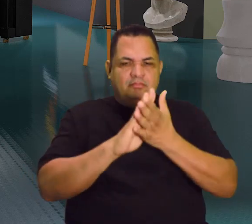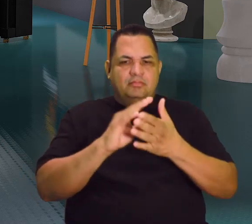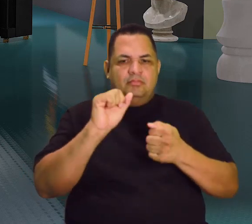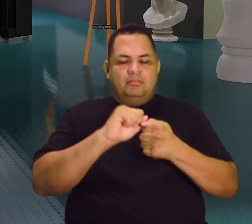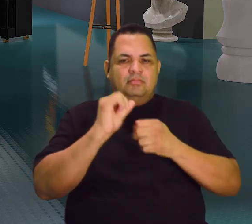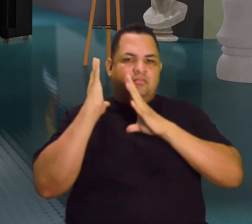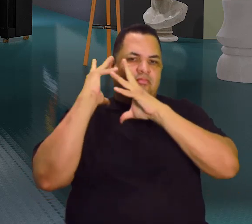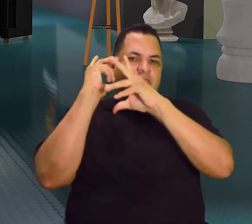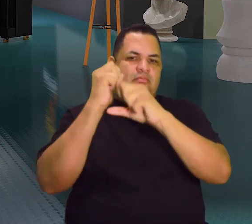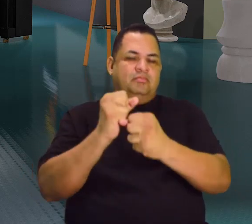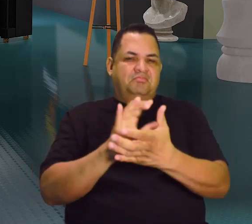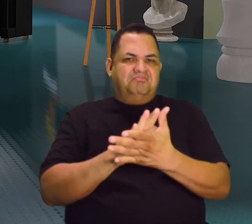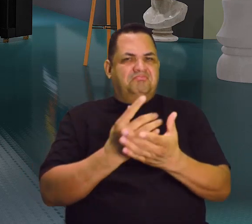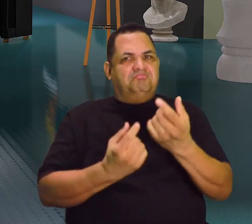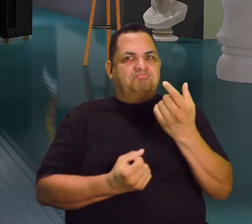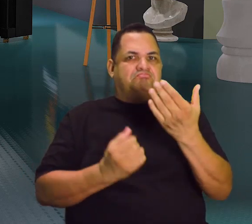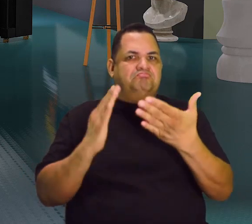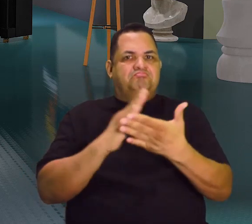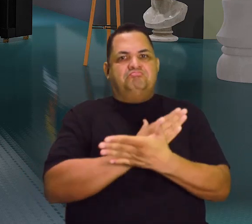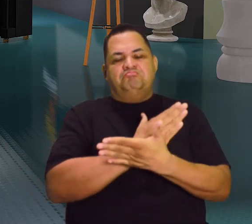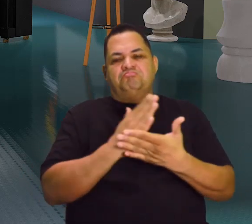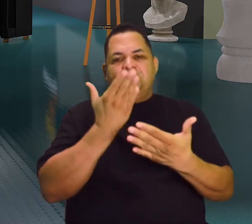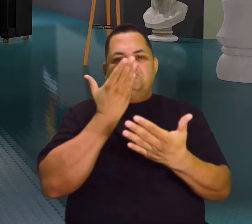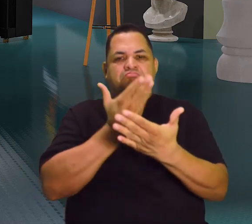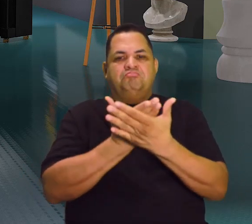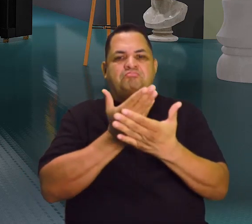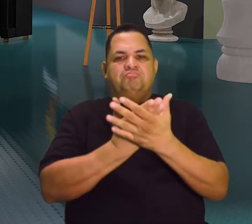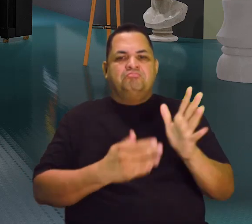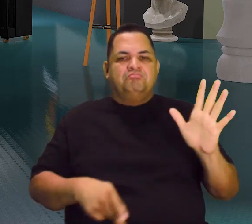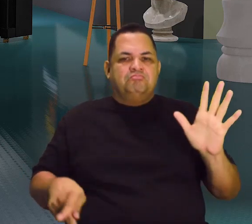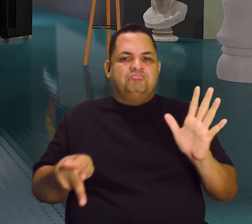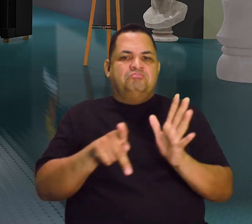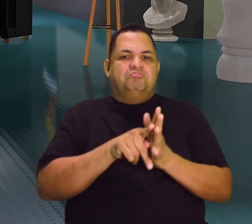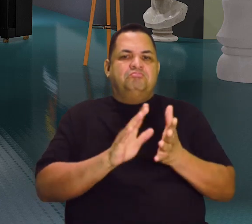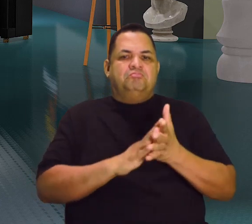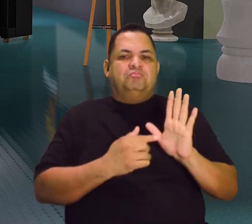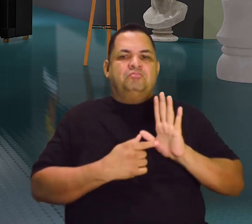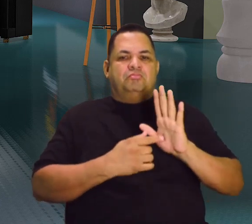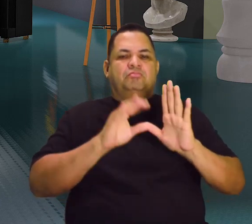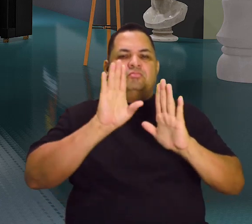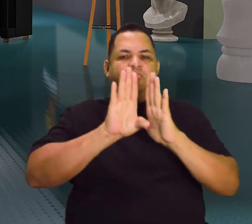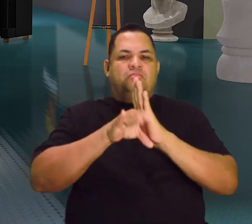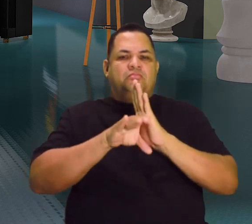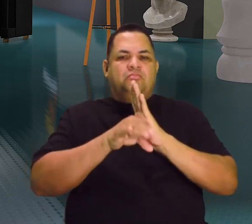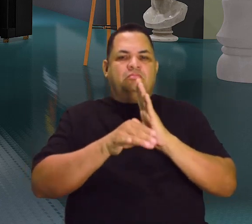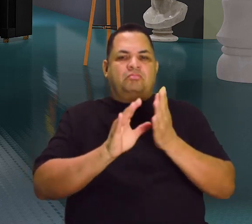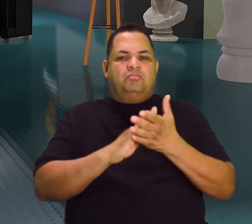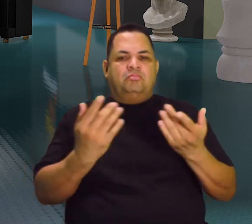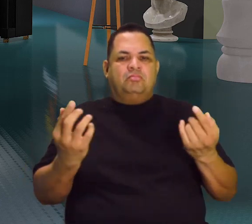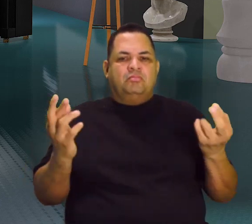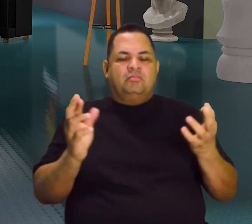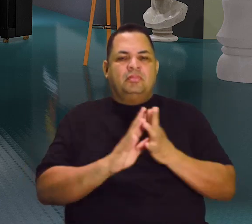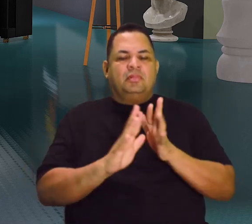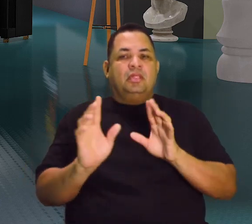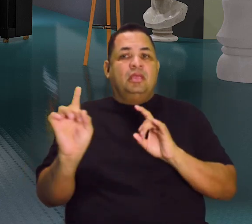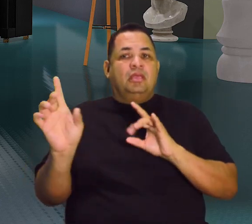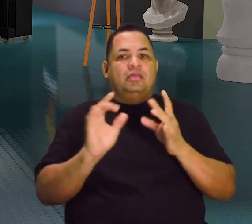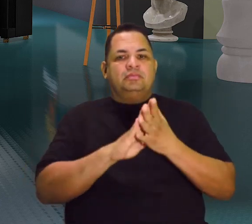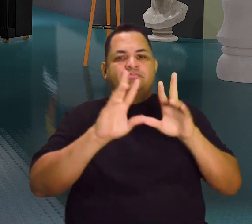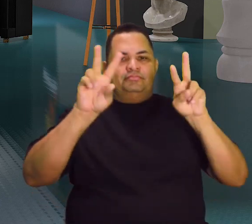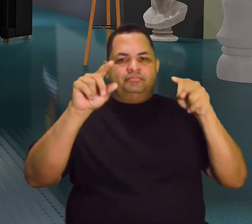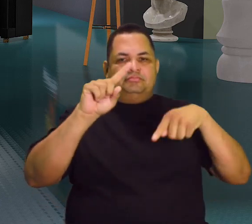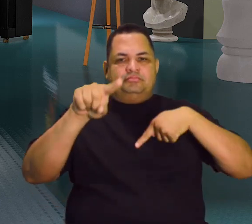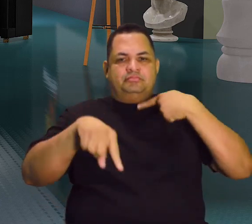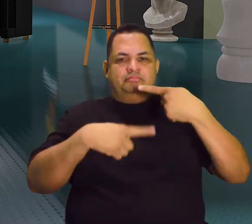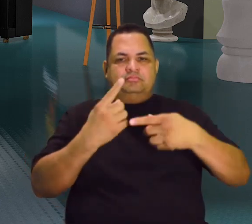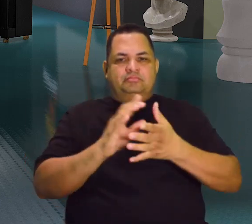fazer a revisão de algumas aulas, tá? Algumas aulas específicas, vamos trazer os conceitos em relação a cada temática e